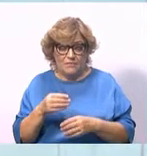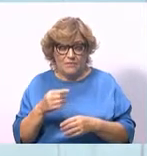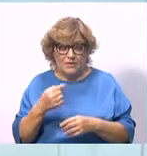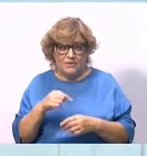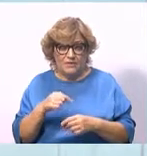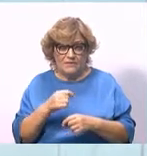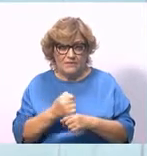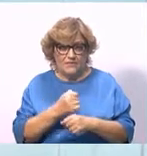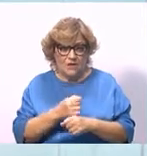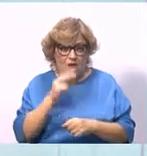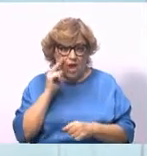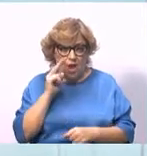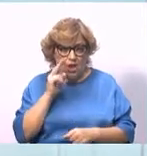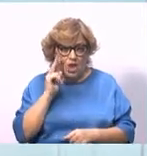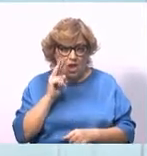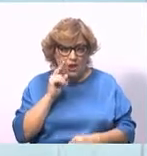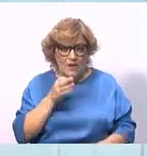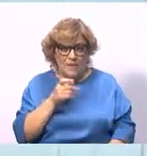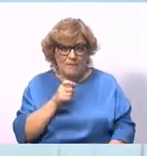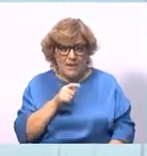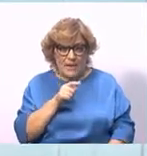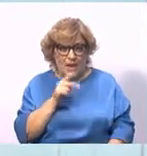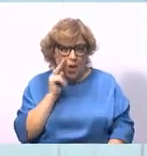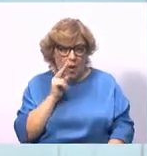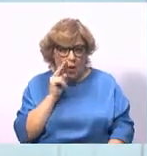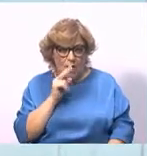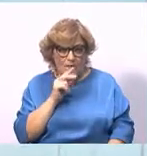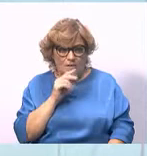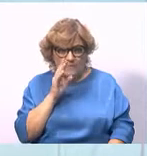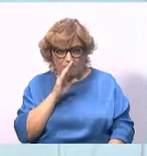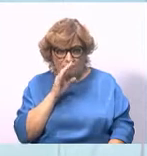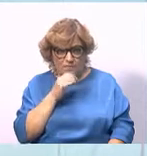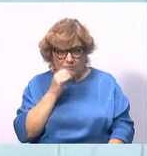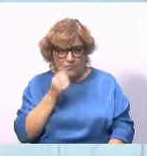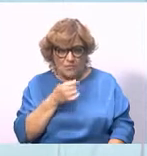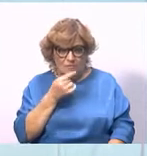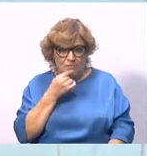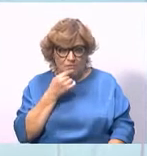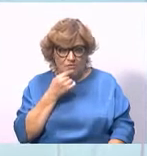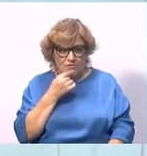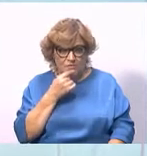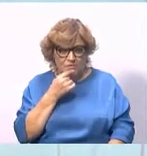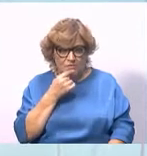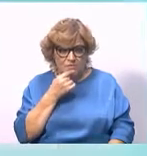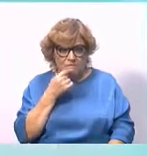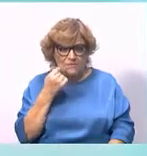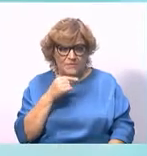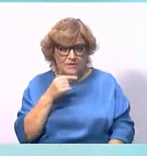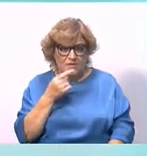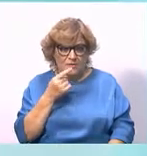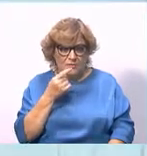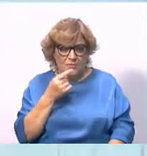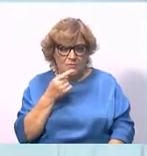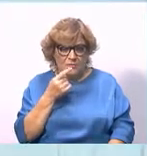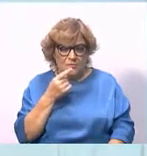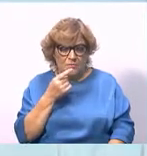essa produção. Exatamente. Imaginemos, por exemplo, se conseguem perceber... Sim, a diferença. Tem aí uma... Como é que se